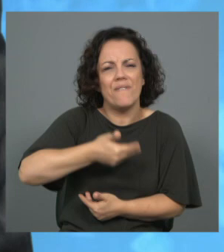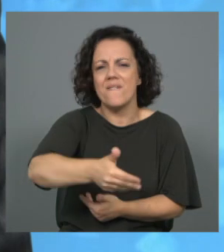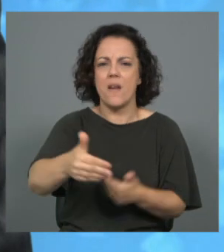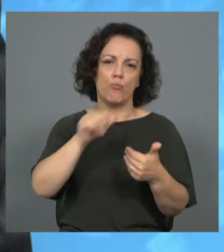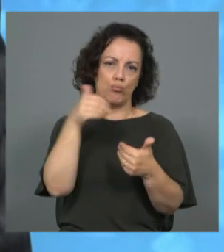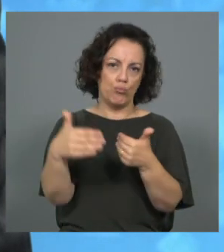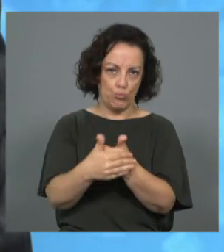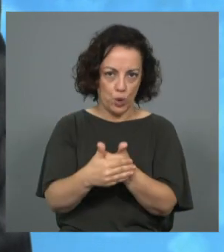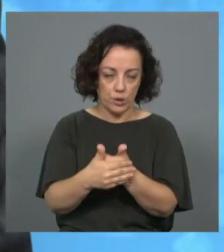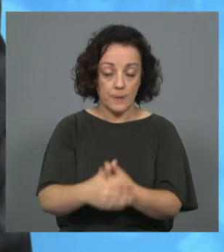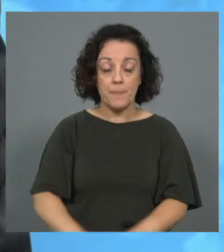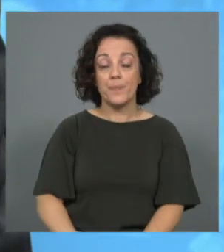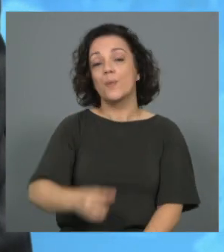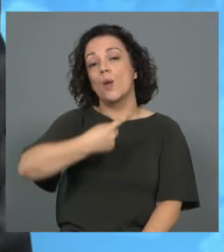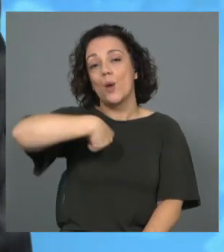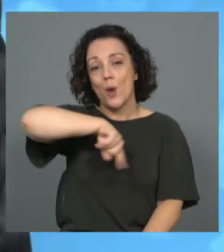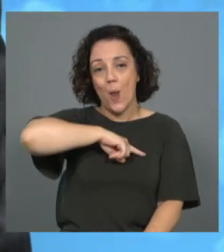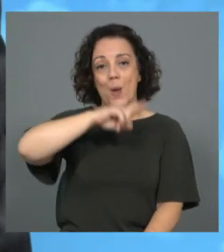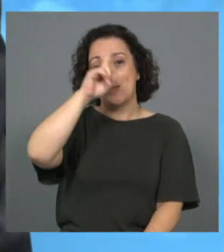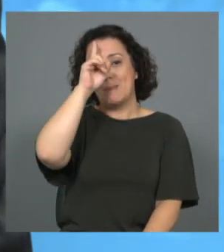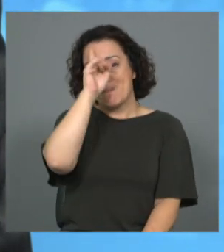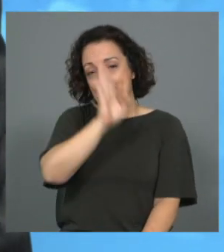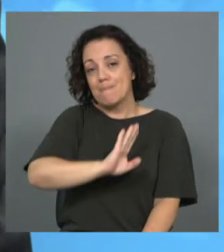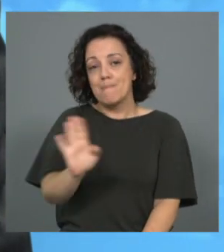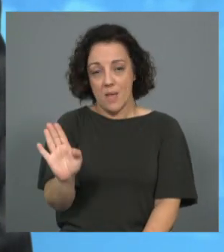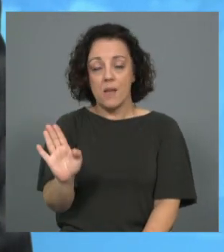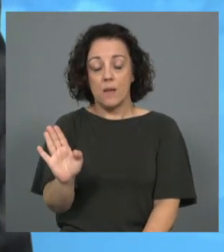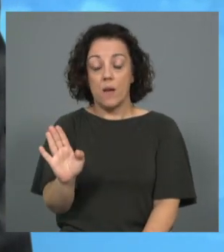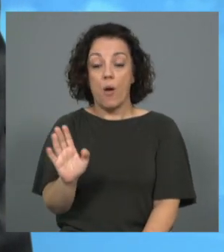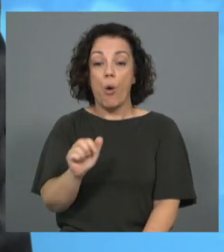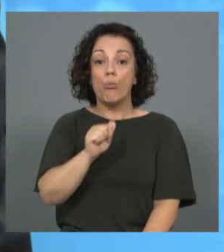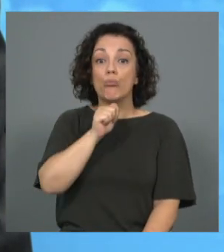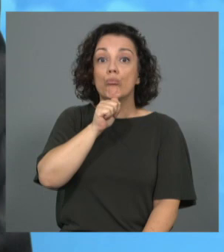E nós sabemos que perante a morte uma pessoa